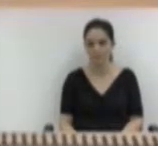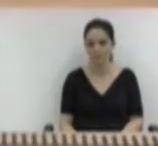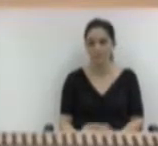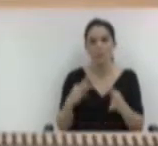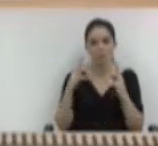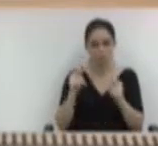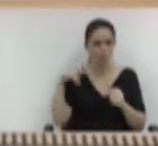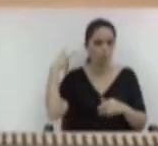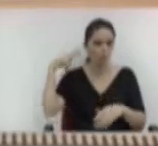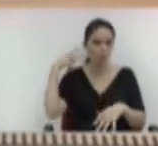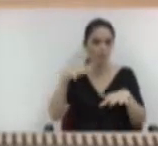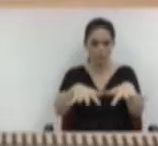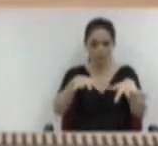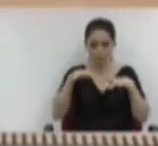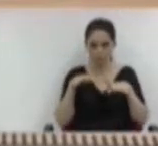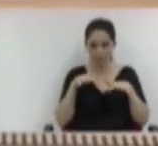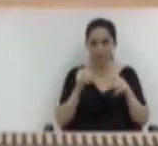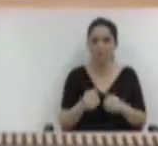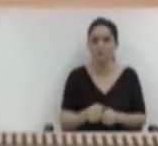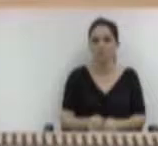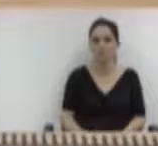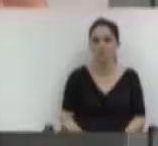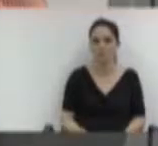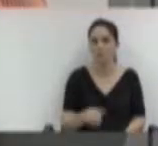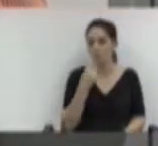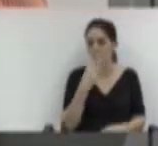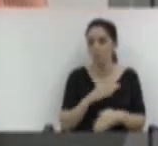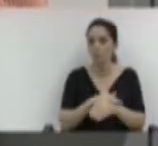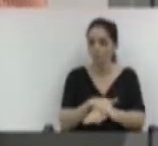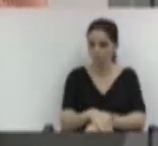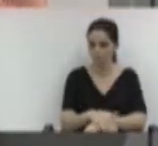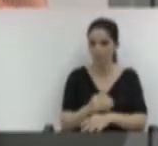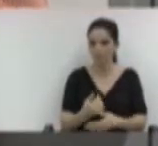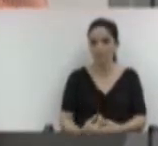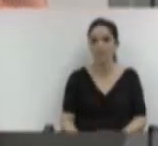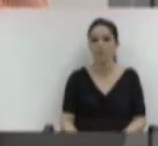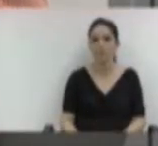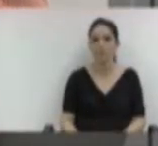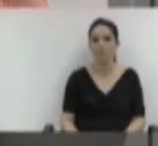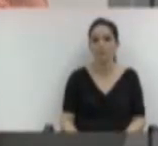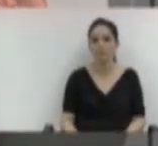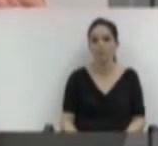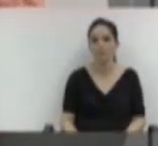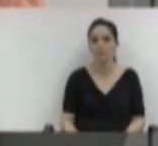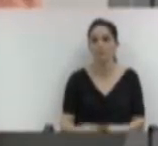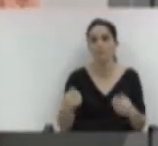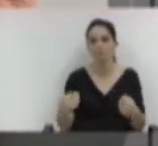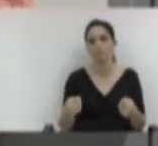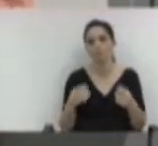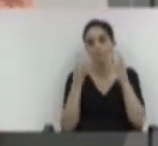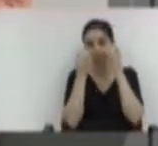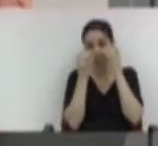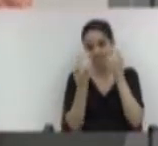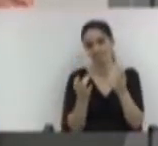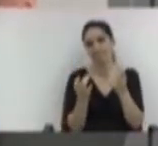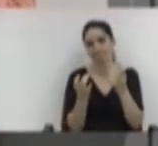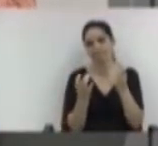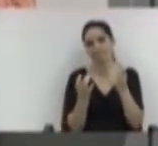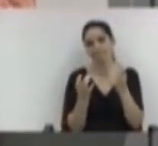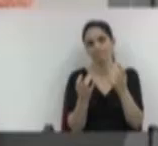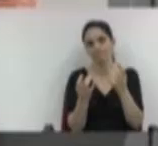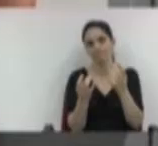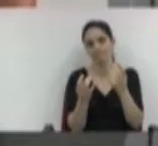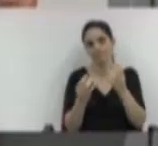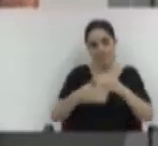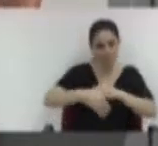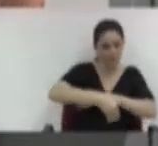é meu caminho, né, duas, três vezes por dia naquela avenida, e o que eu pude observar na avenida